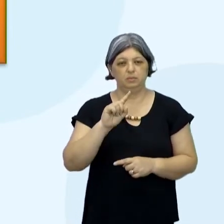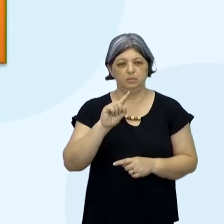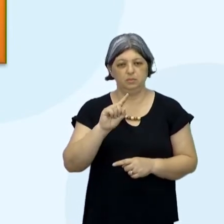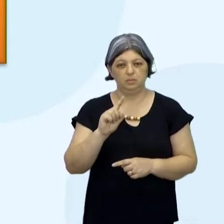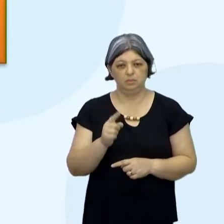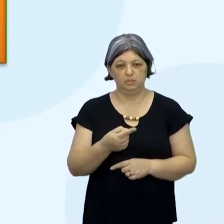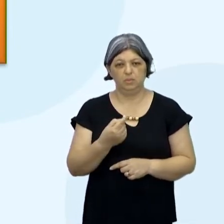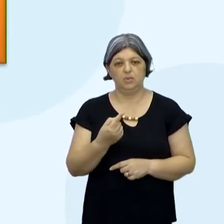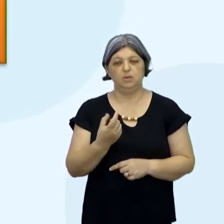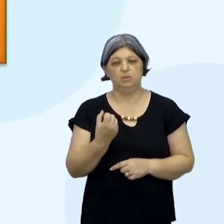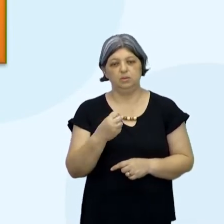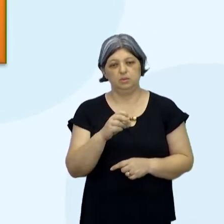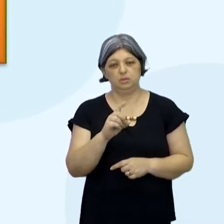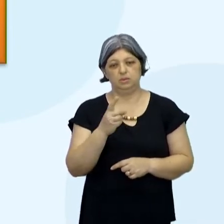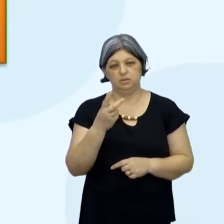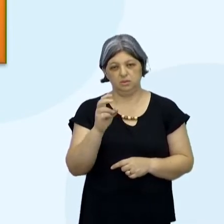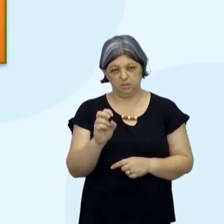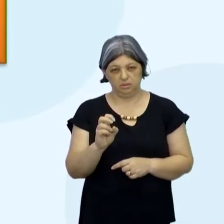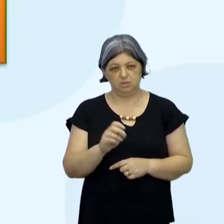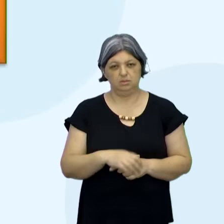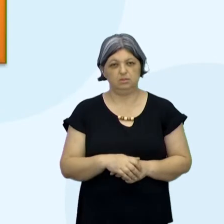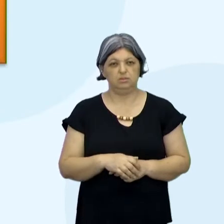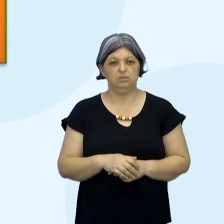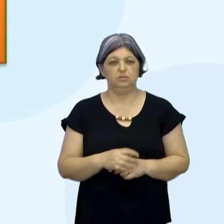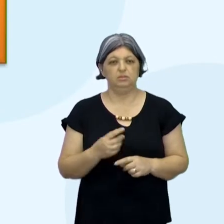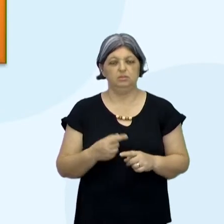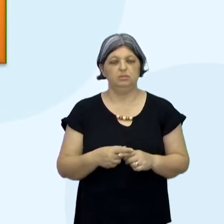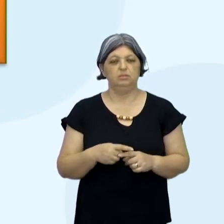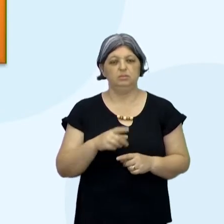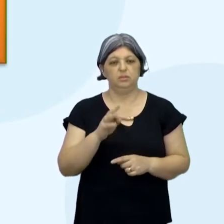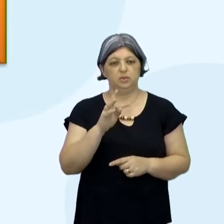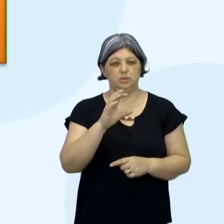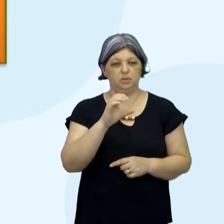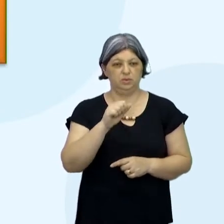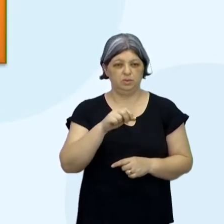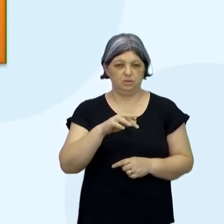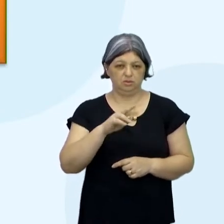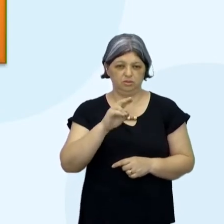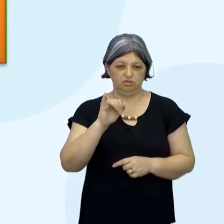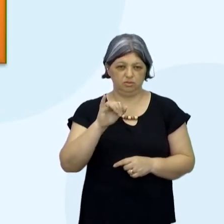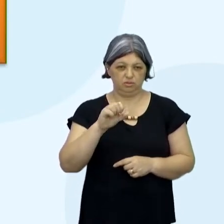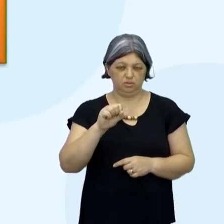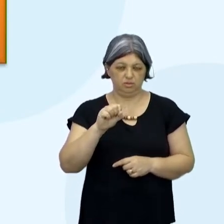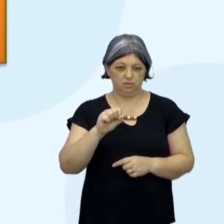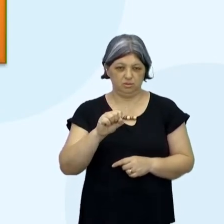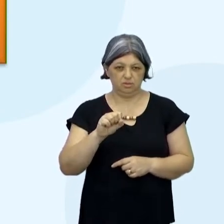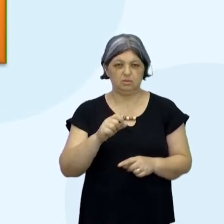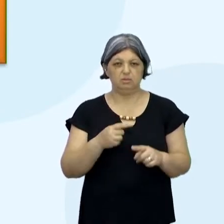1.815.278 habitantes. Em 24º, Tocantins, com